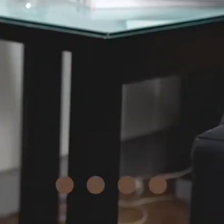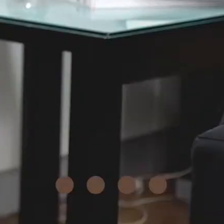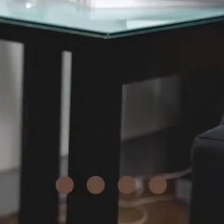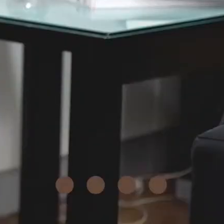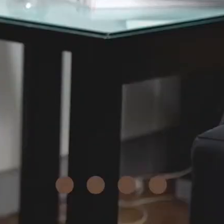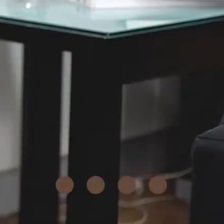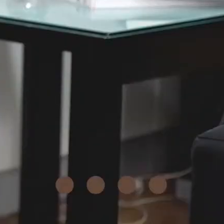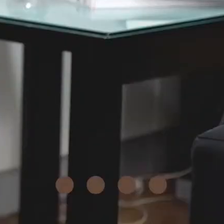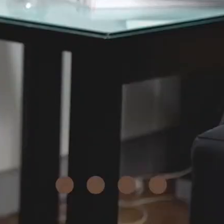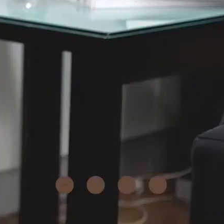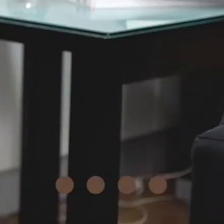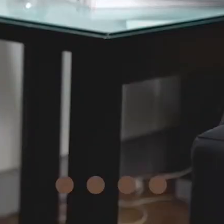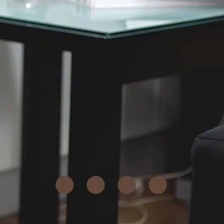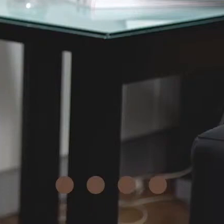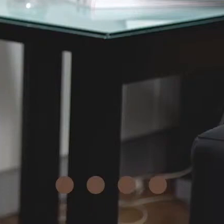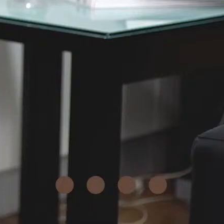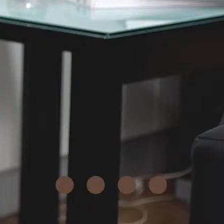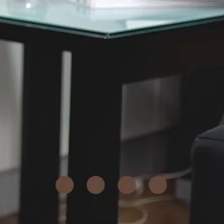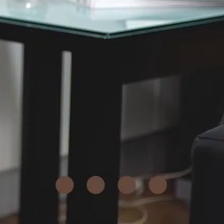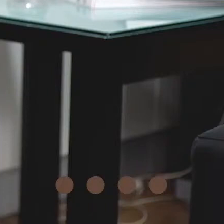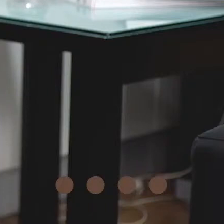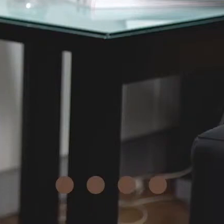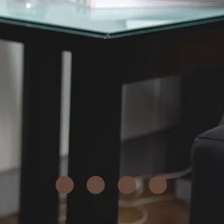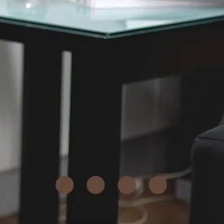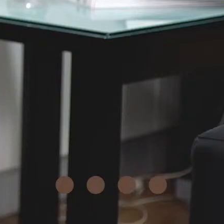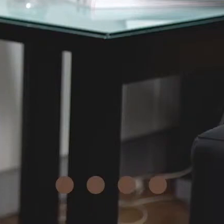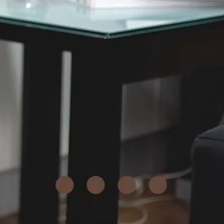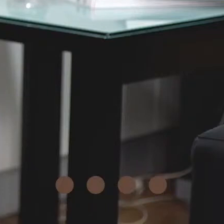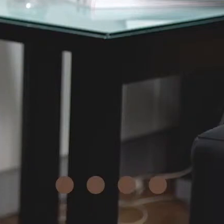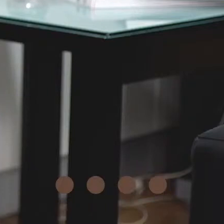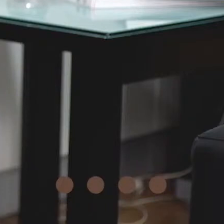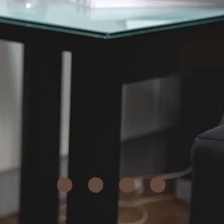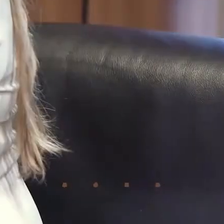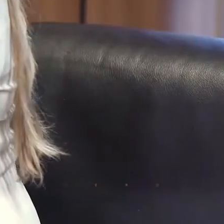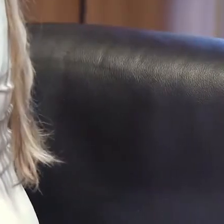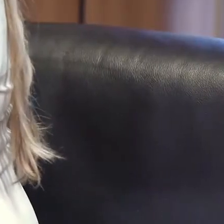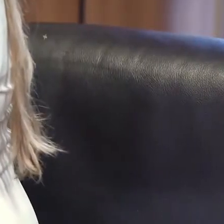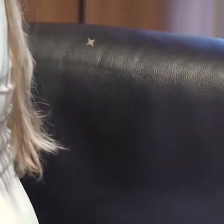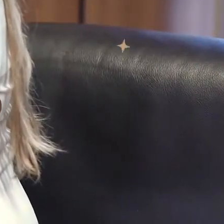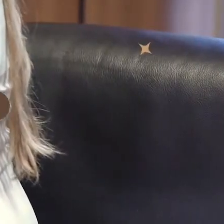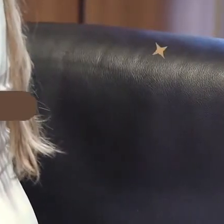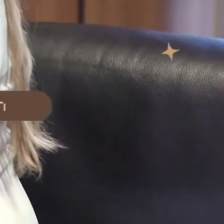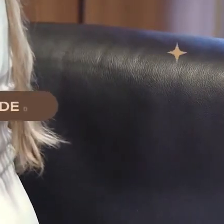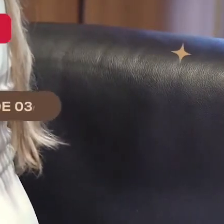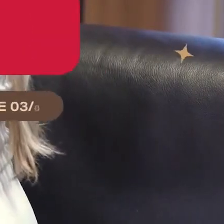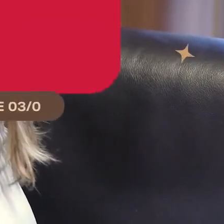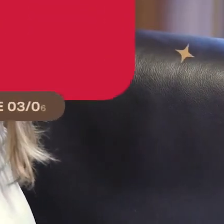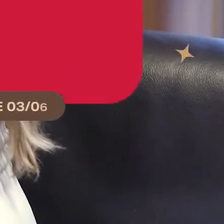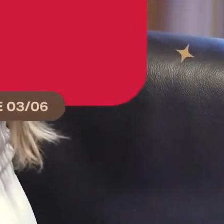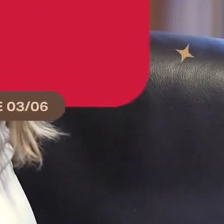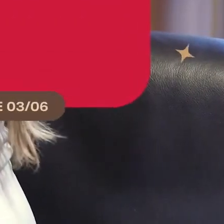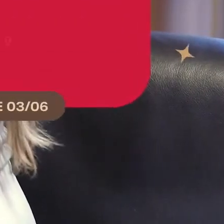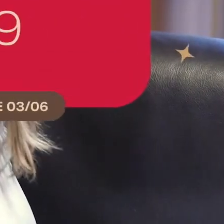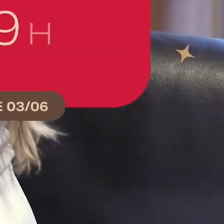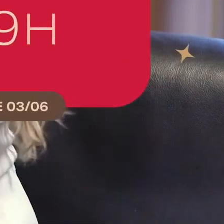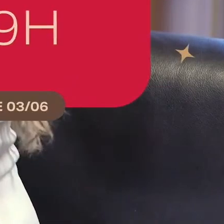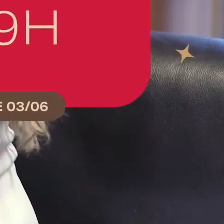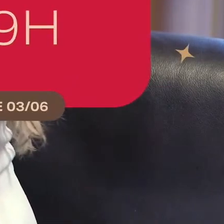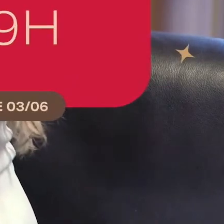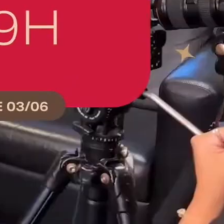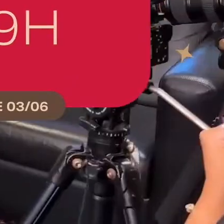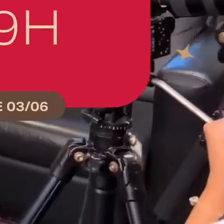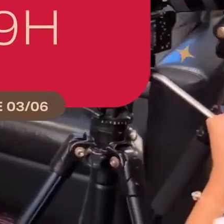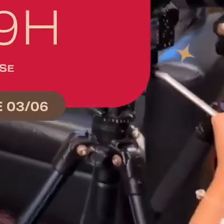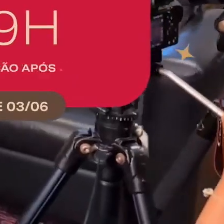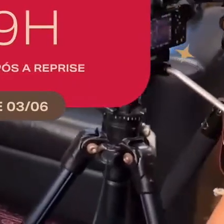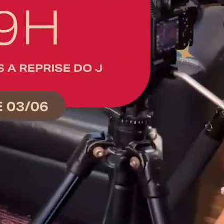xícara, sua caneca ou copo de requeijão e venha tomar esse café com a gente. A partir de 3 de junho, de segunda a sexta,